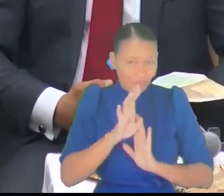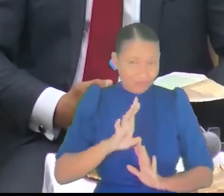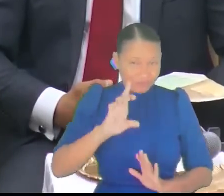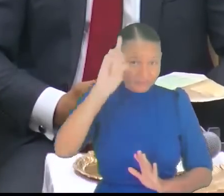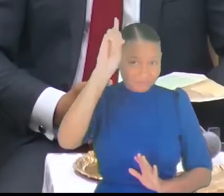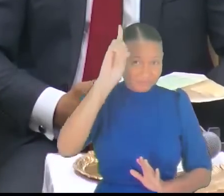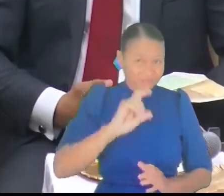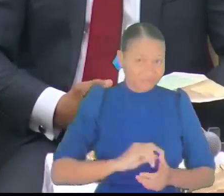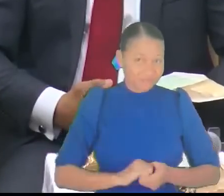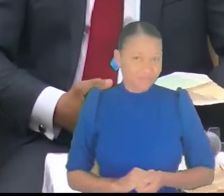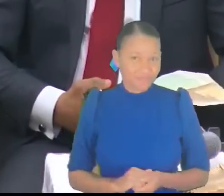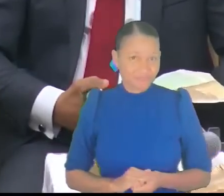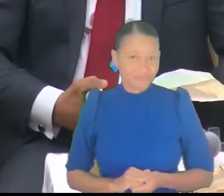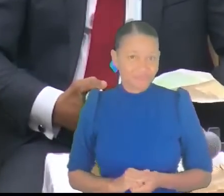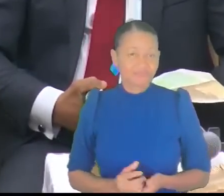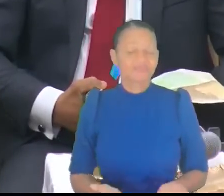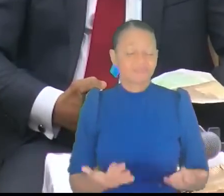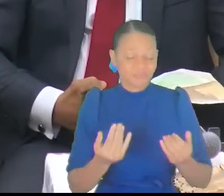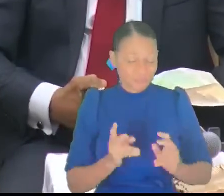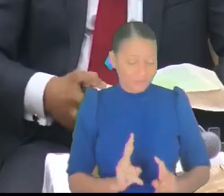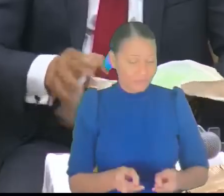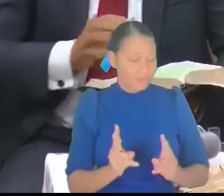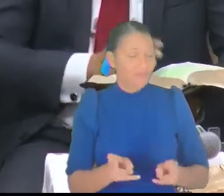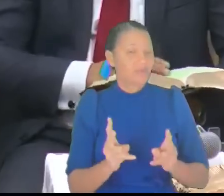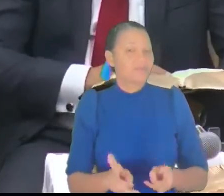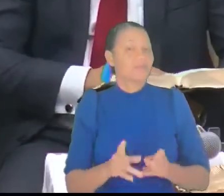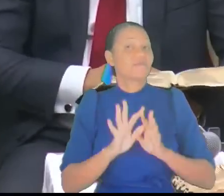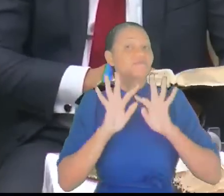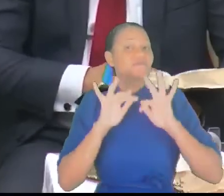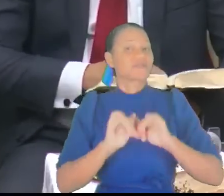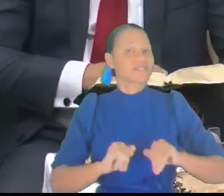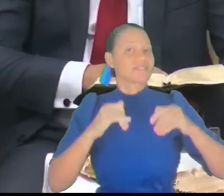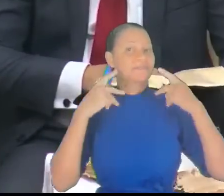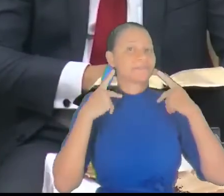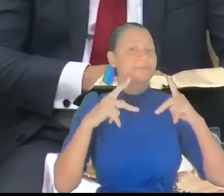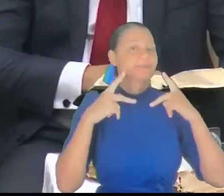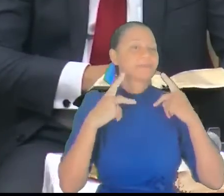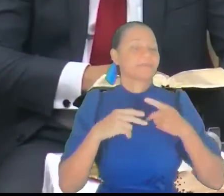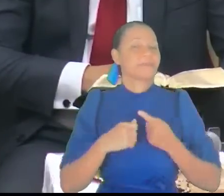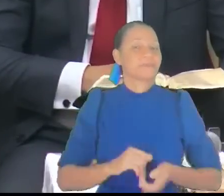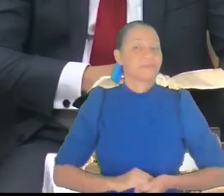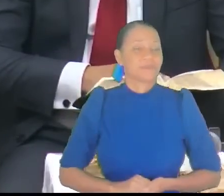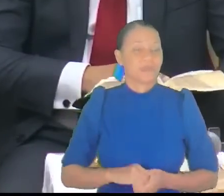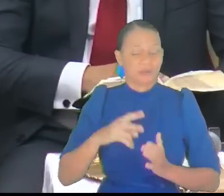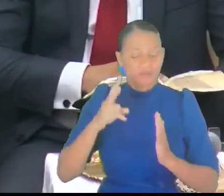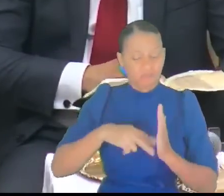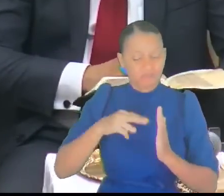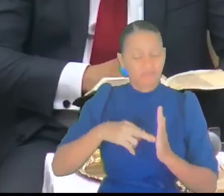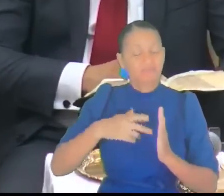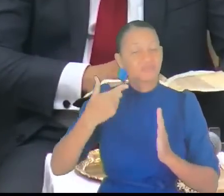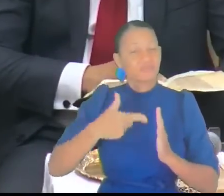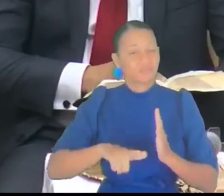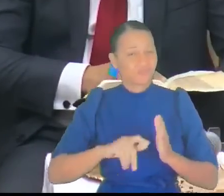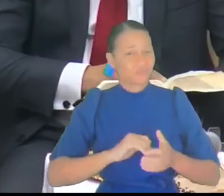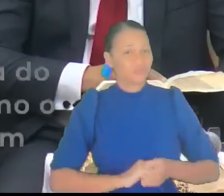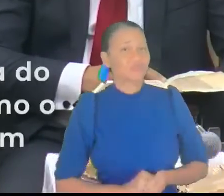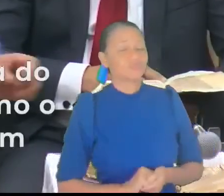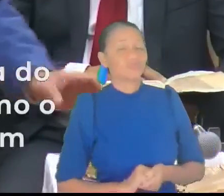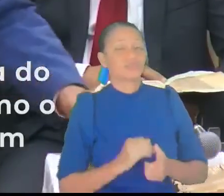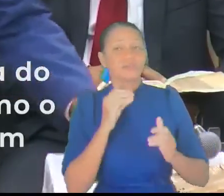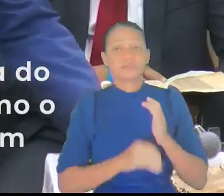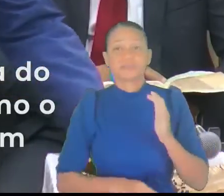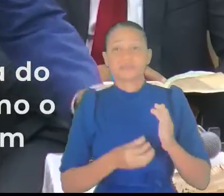Deus. Vamos adiante para fecharmos o sermão. Leia de novo, por favor, Cantares 6 e 10, por